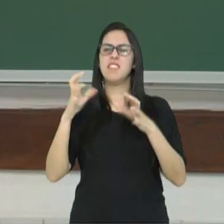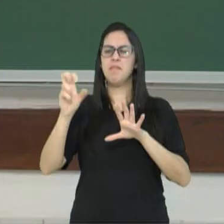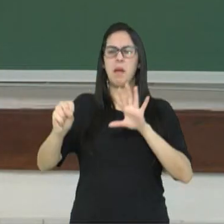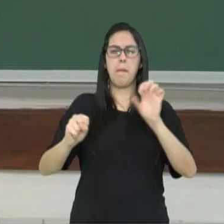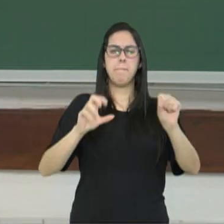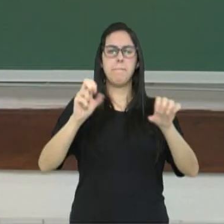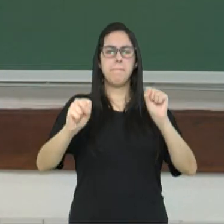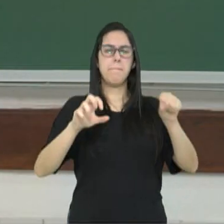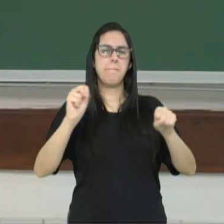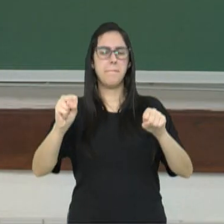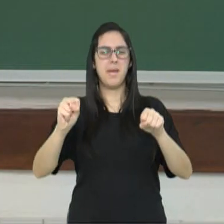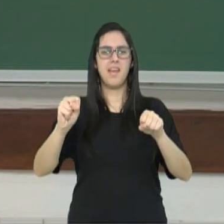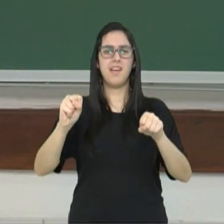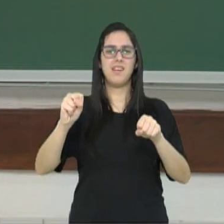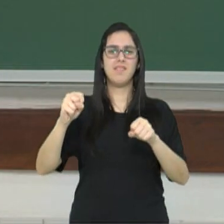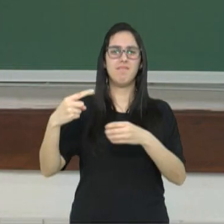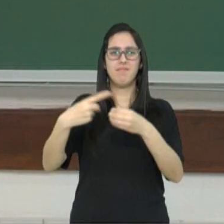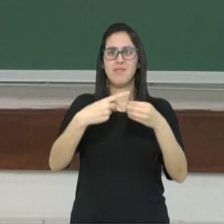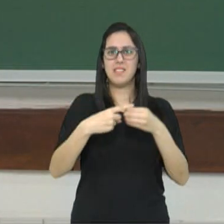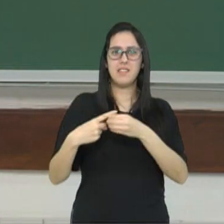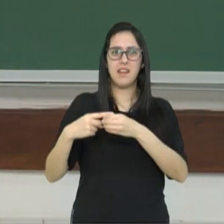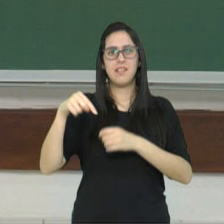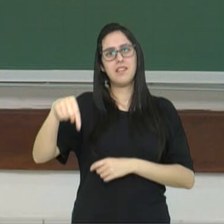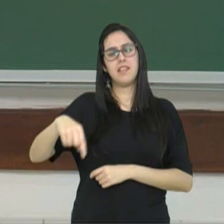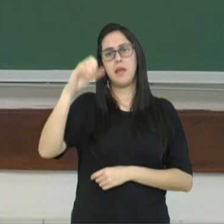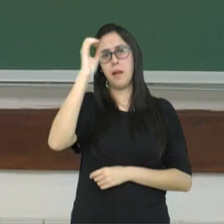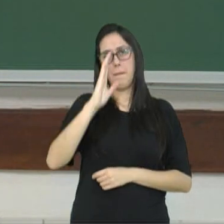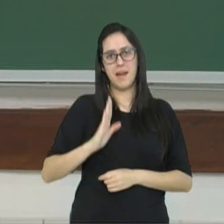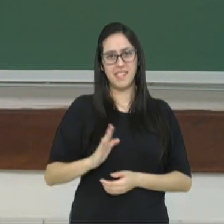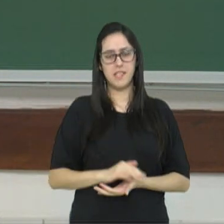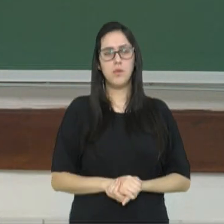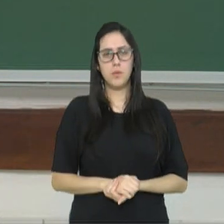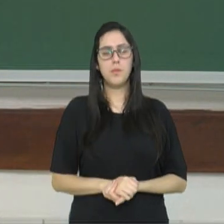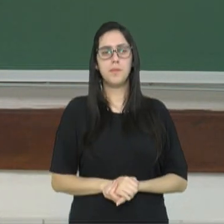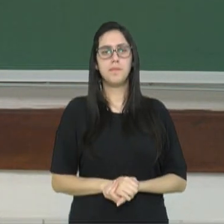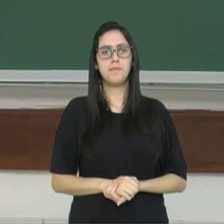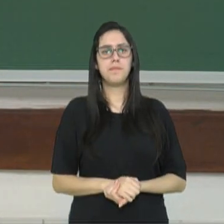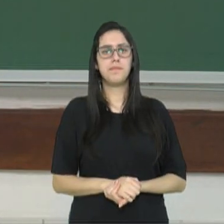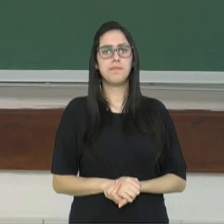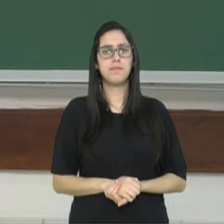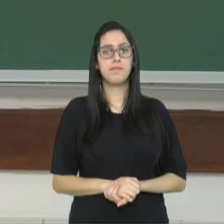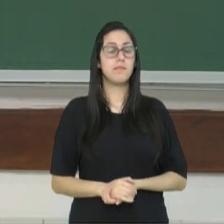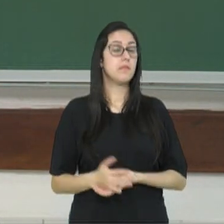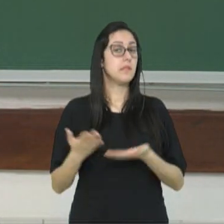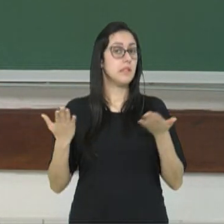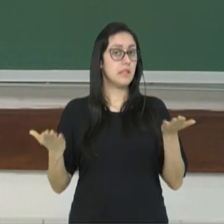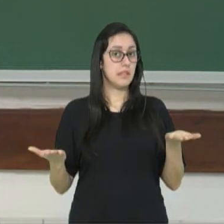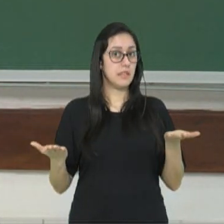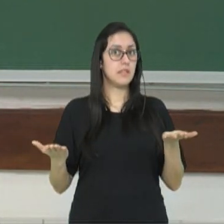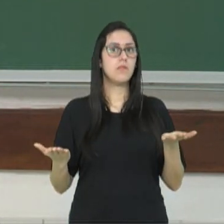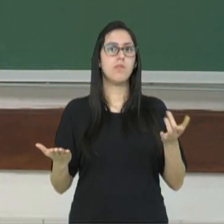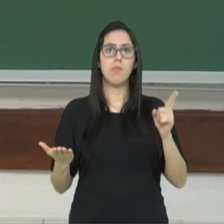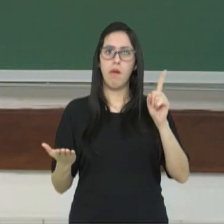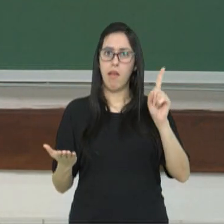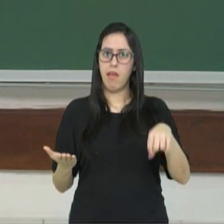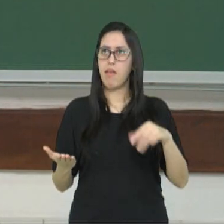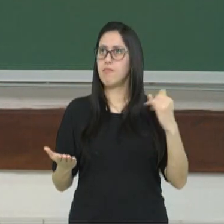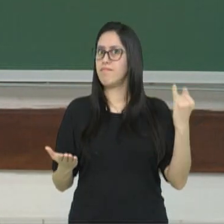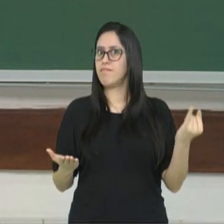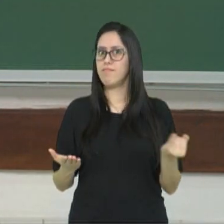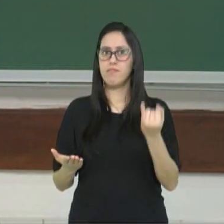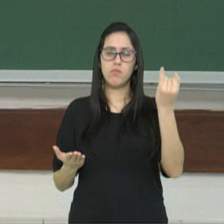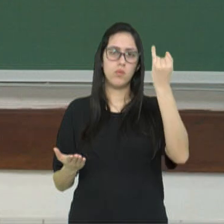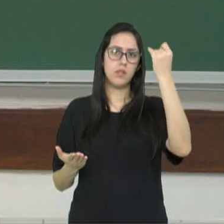importantes do interior do Brasil. Tá? E, então, isso aí era de grande interesse imediato